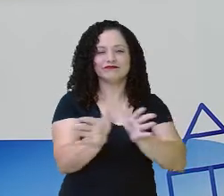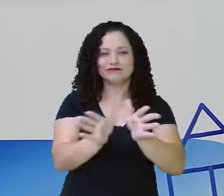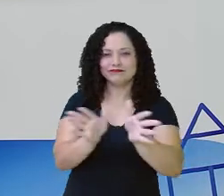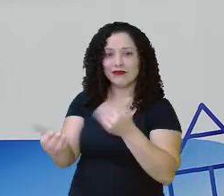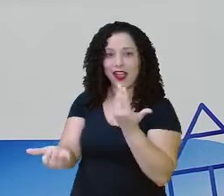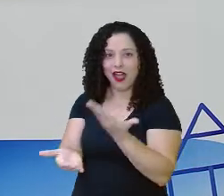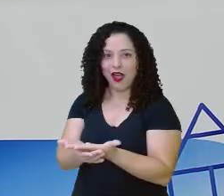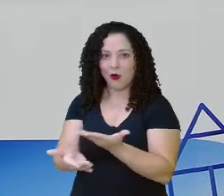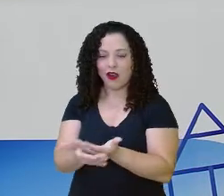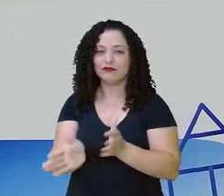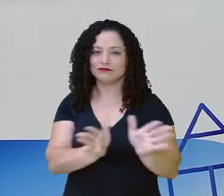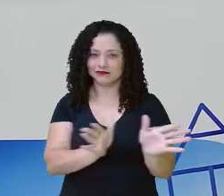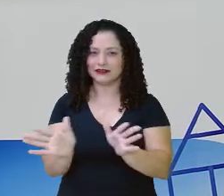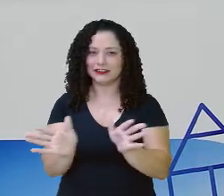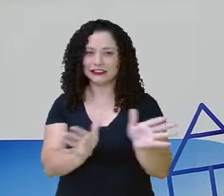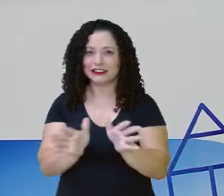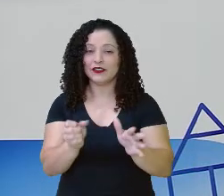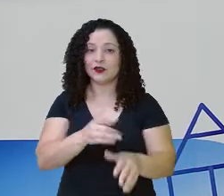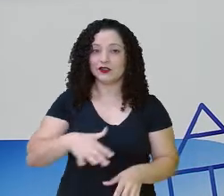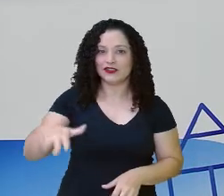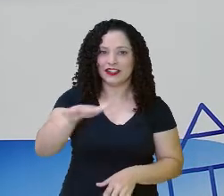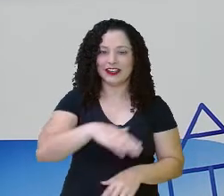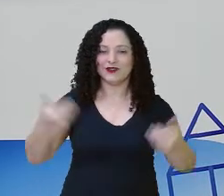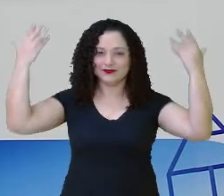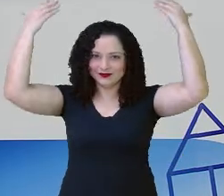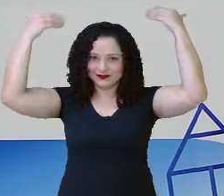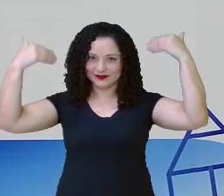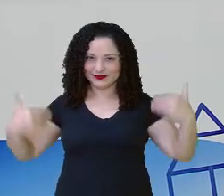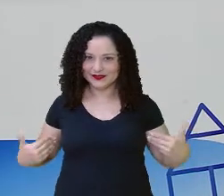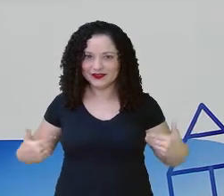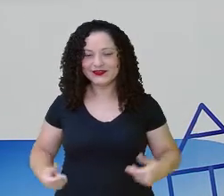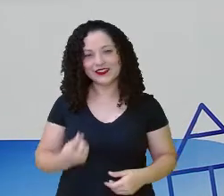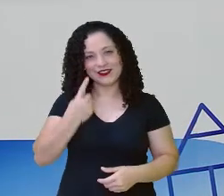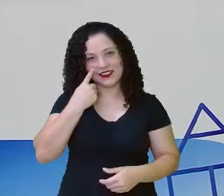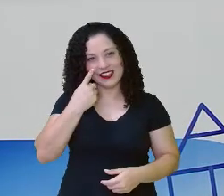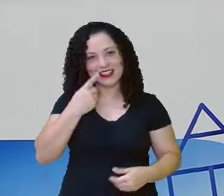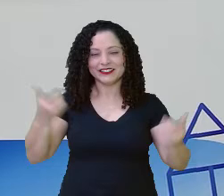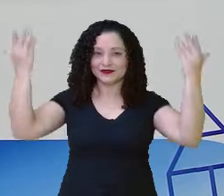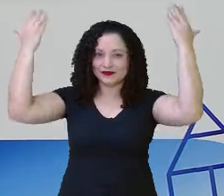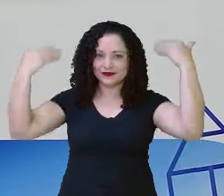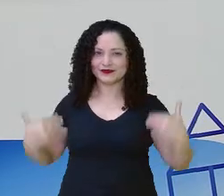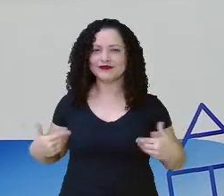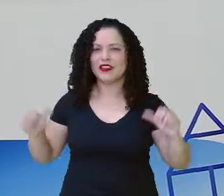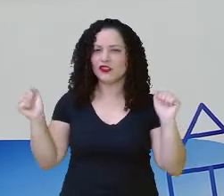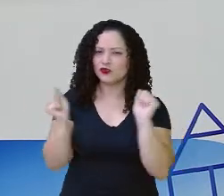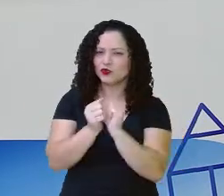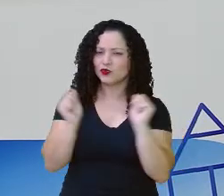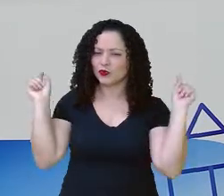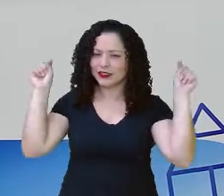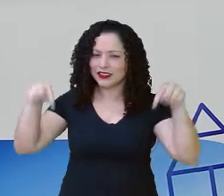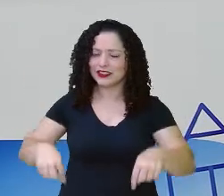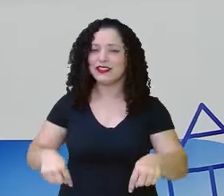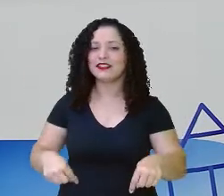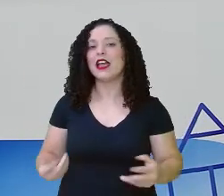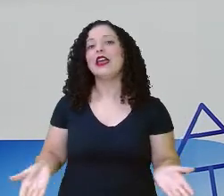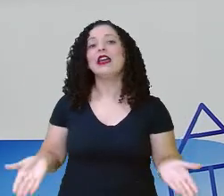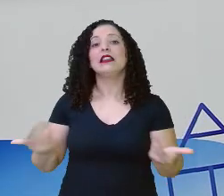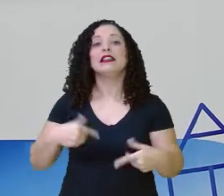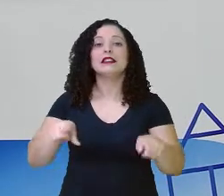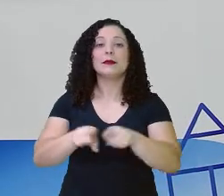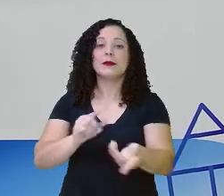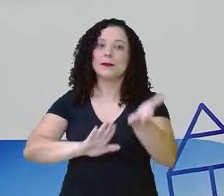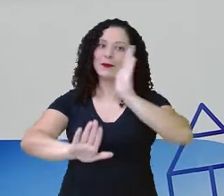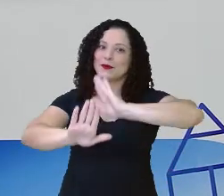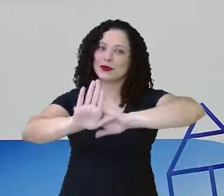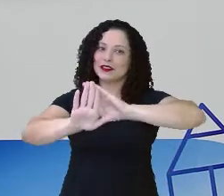aula, deixando ela mais acessível. Ela está aí no cantinho da tela, vocês estão acompanhando aí. Está todo mundo junto aqui com a produção que está por